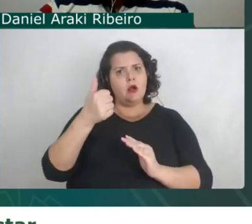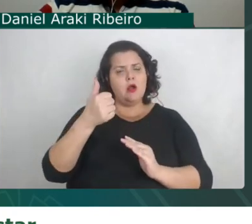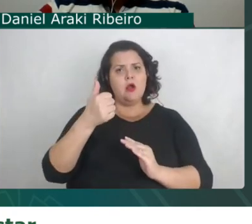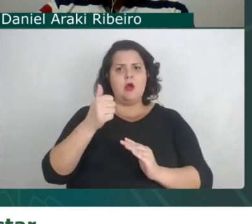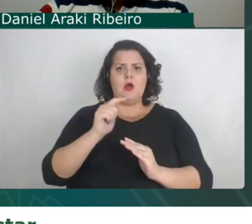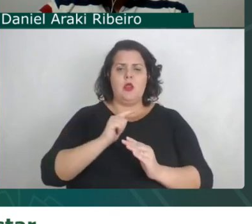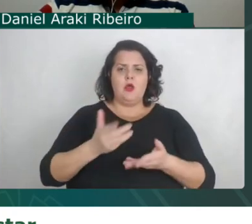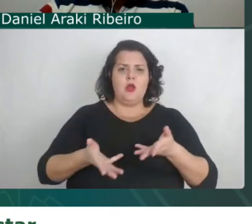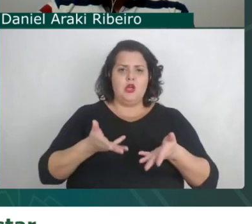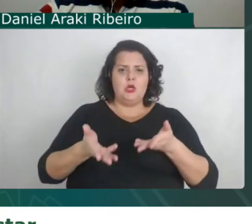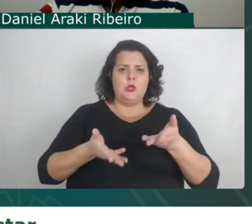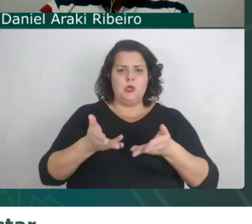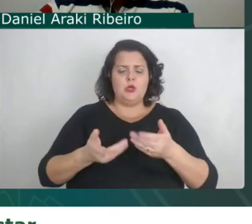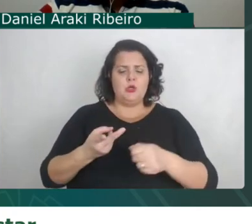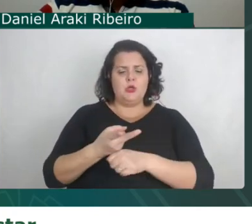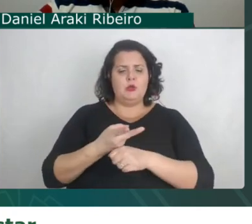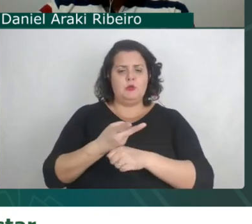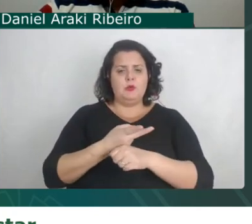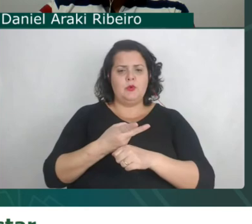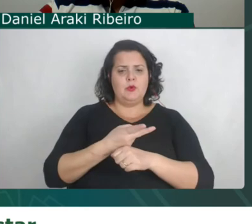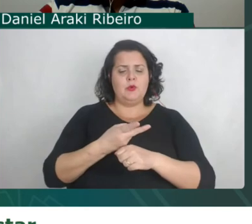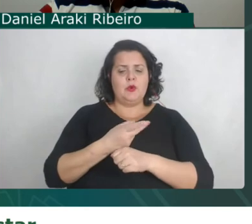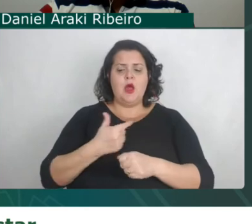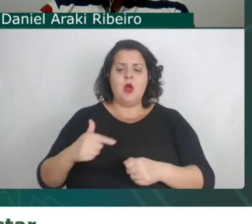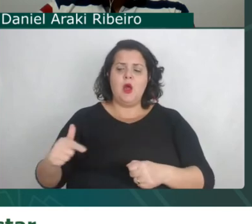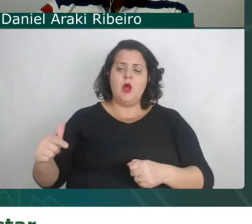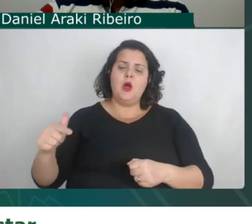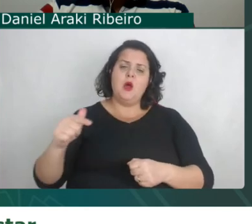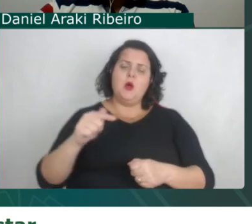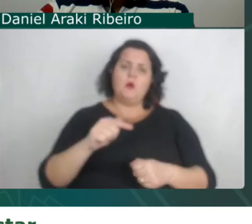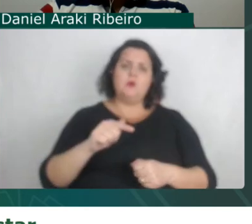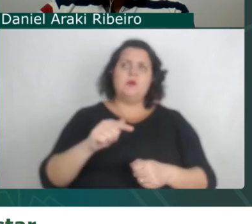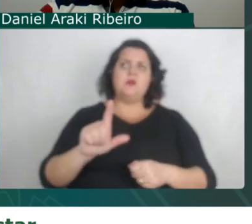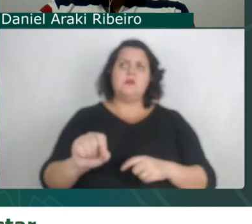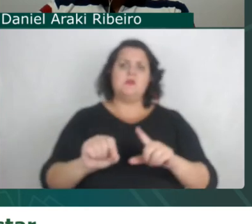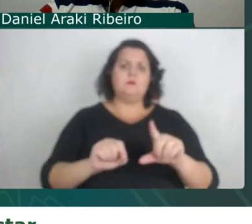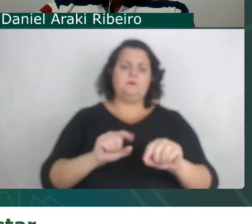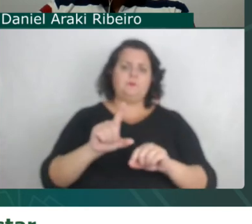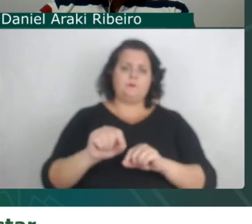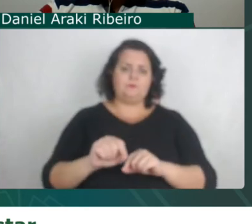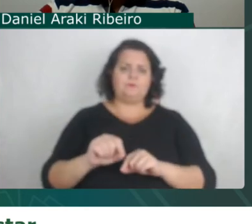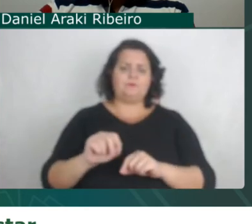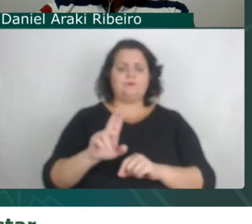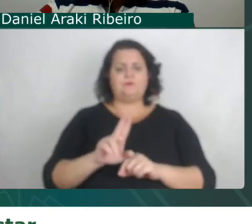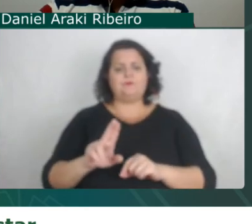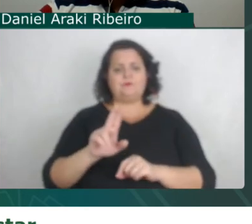procurar substâncias alternativas, né? Então, avanço nessa parte, nessa área da tecnologia.